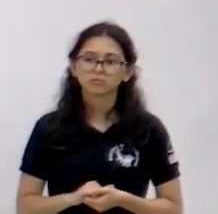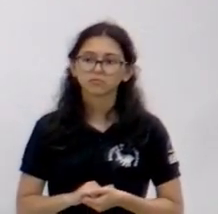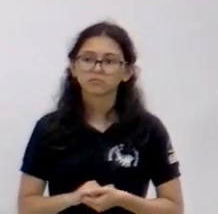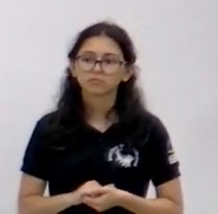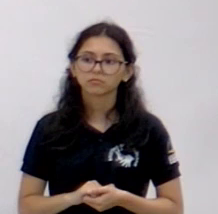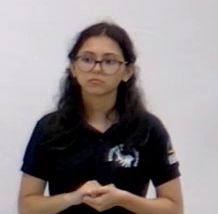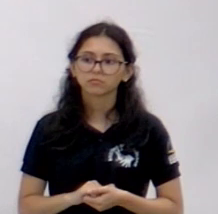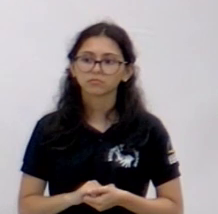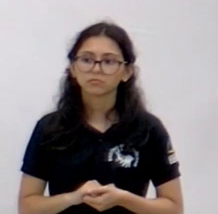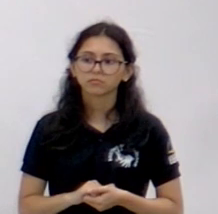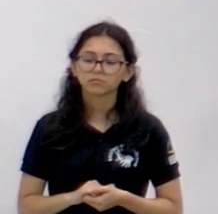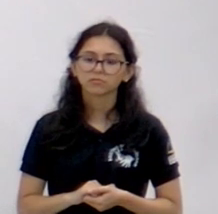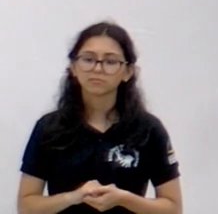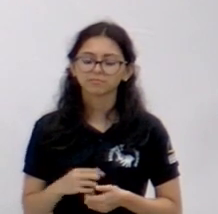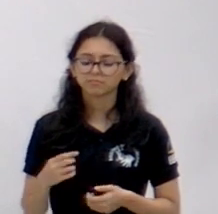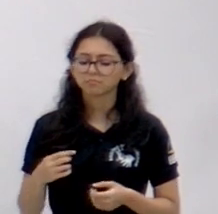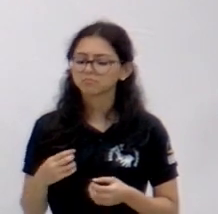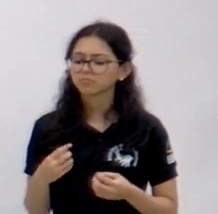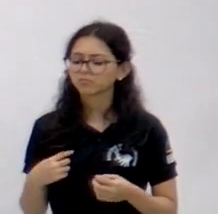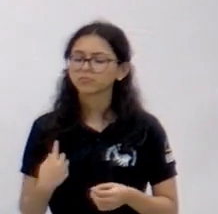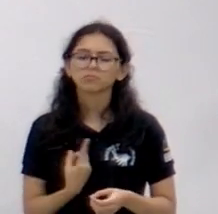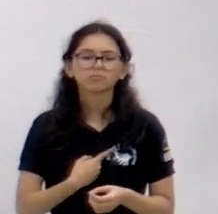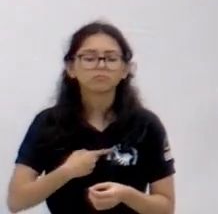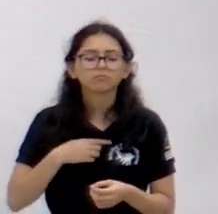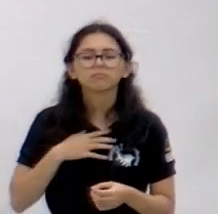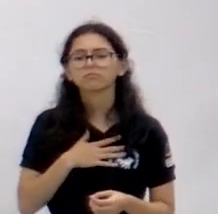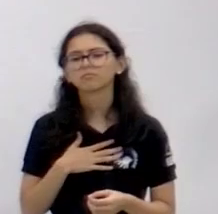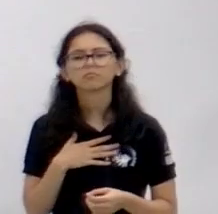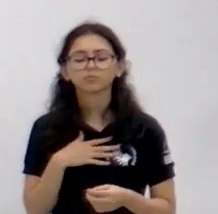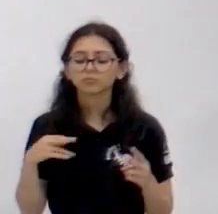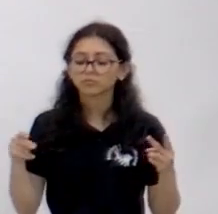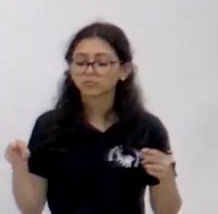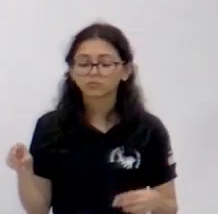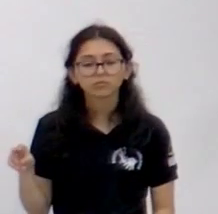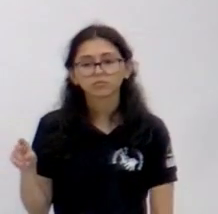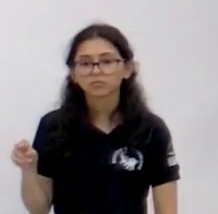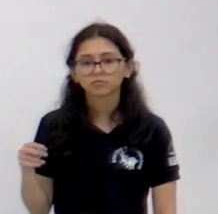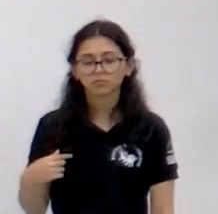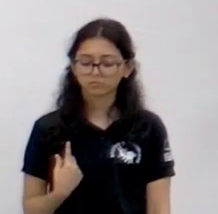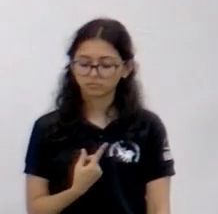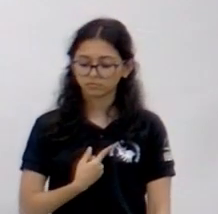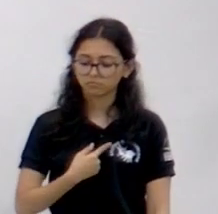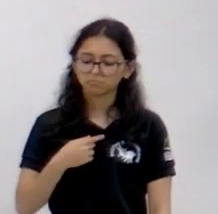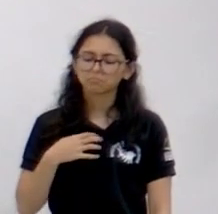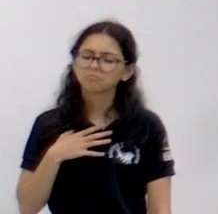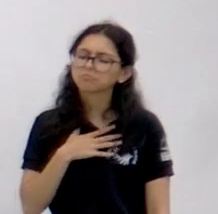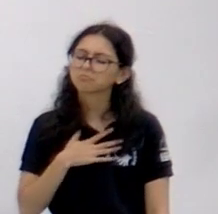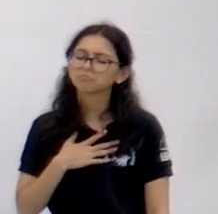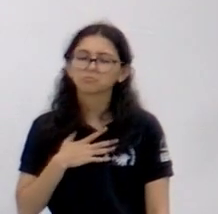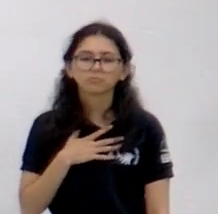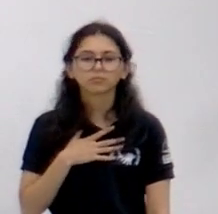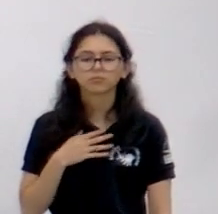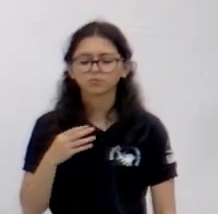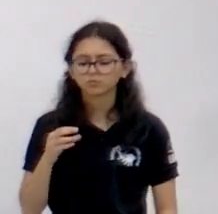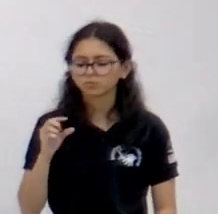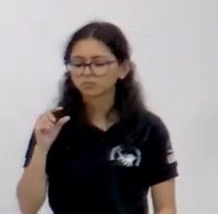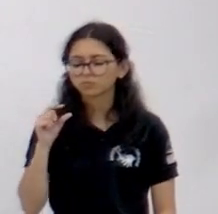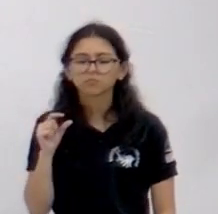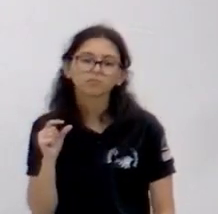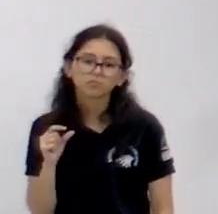Quantas vezes nos sentimos assim? Nem começa a luta, já sentimos menores, inferiores,